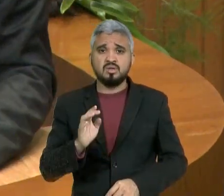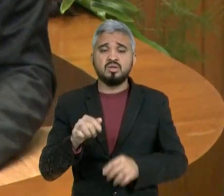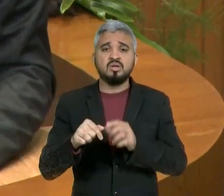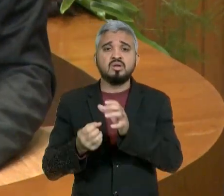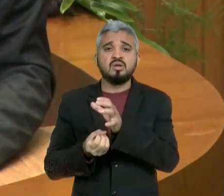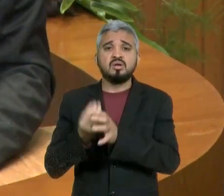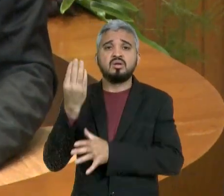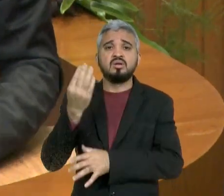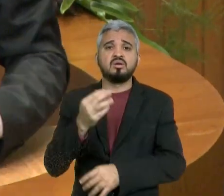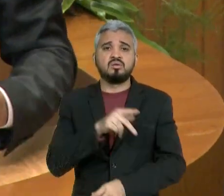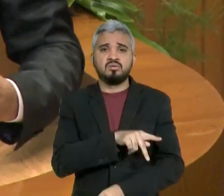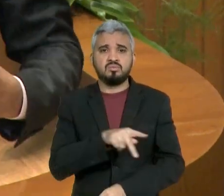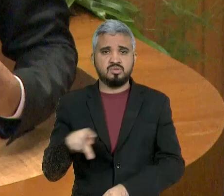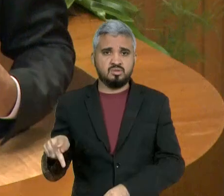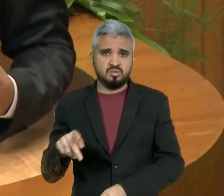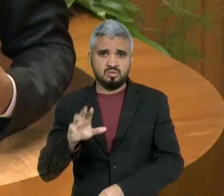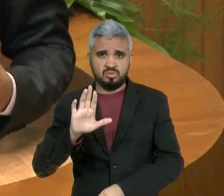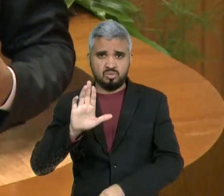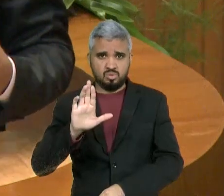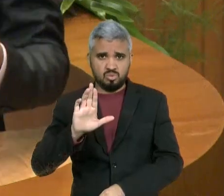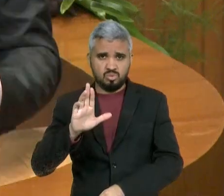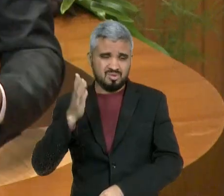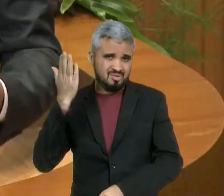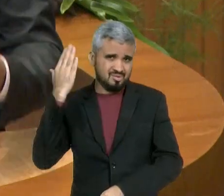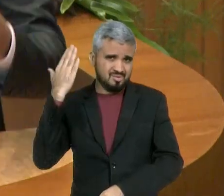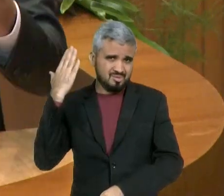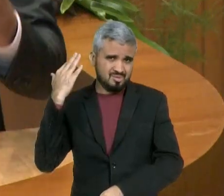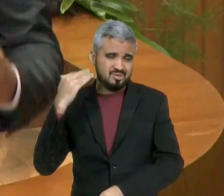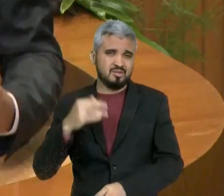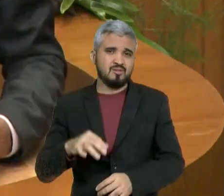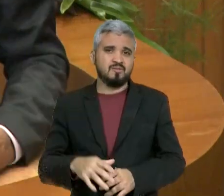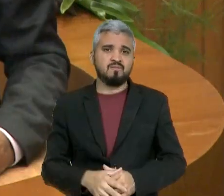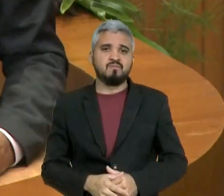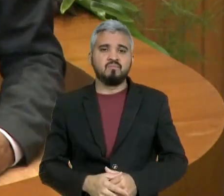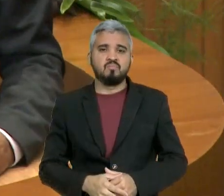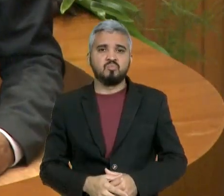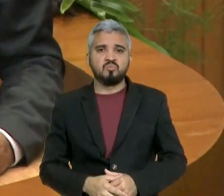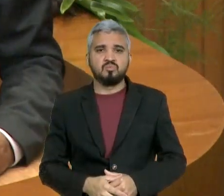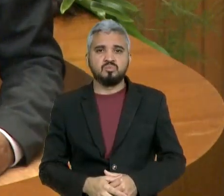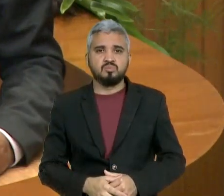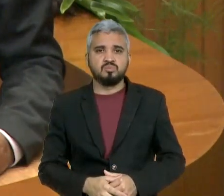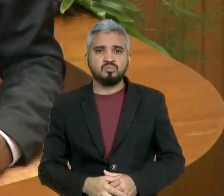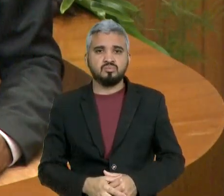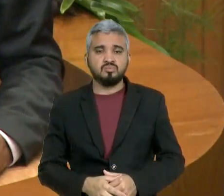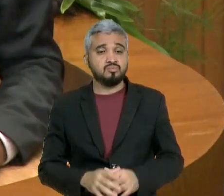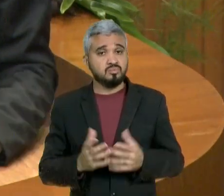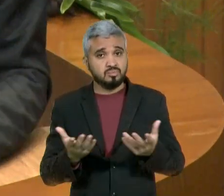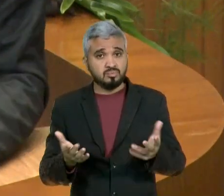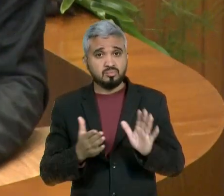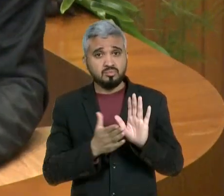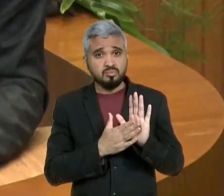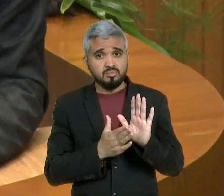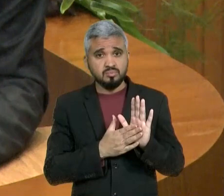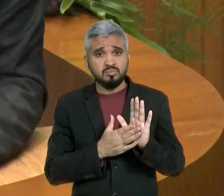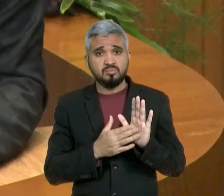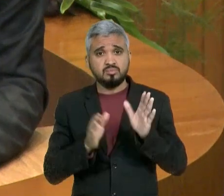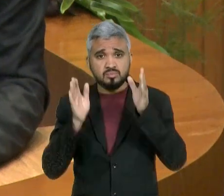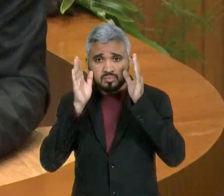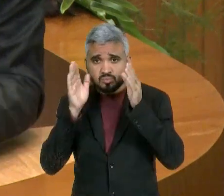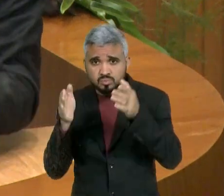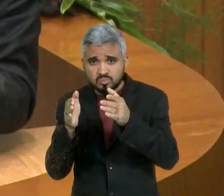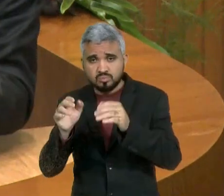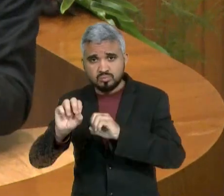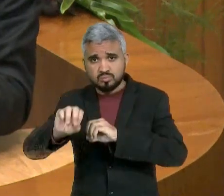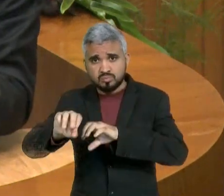lá no seu primeiro mandato, essas ações voltadas para o fortalecimento da educação no Brasil, elas